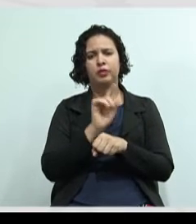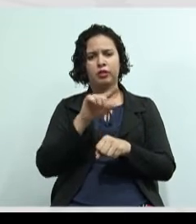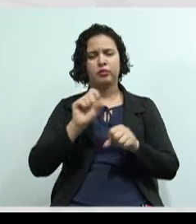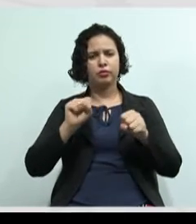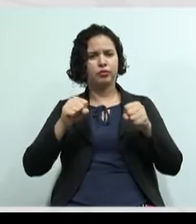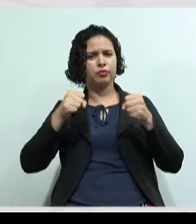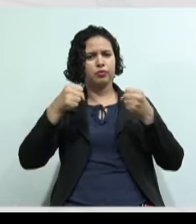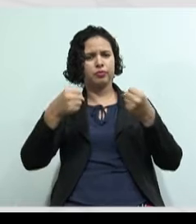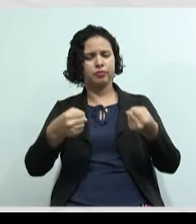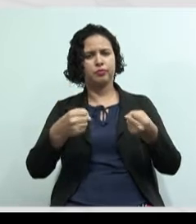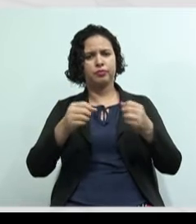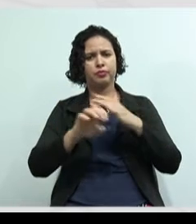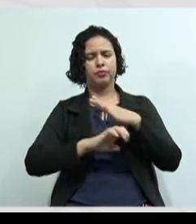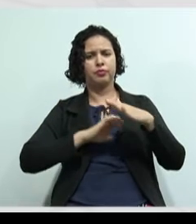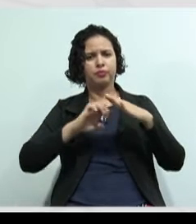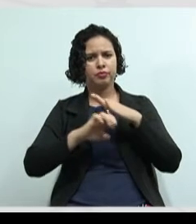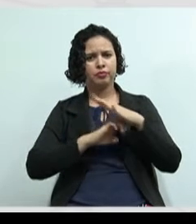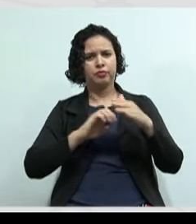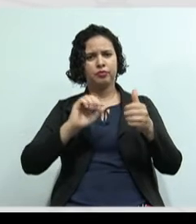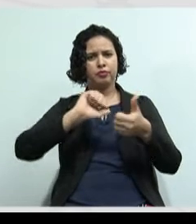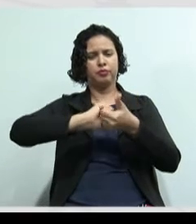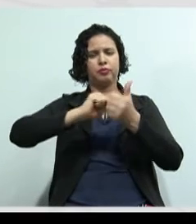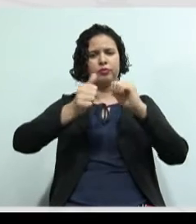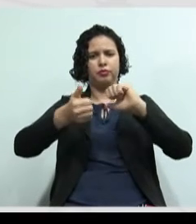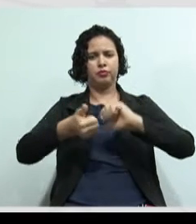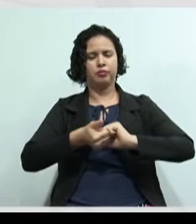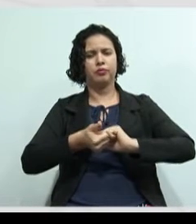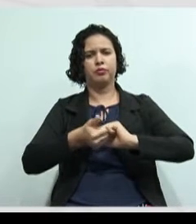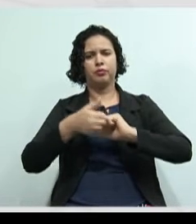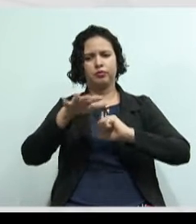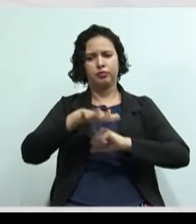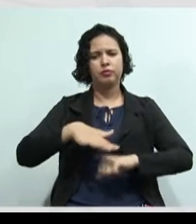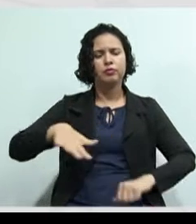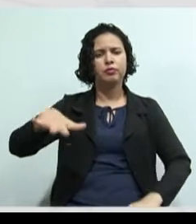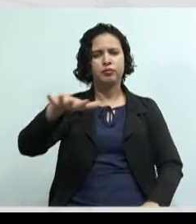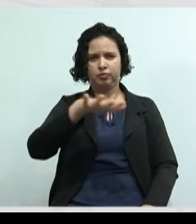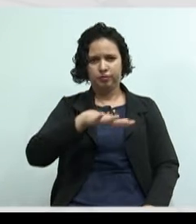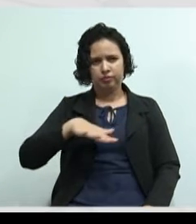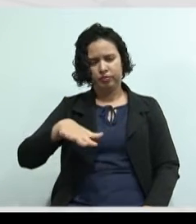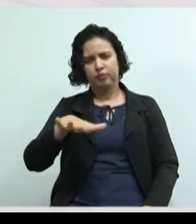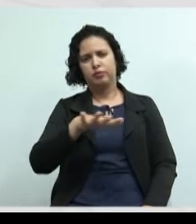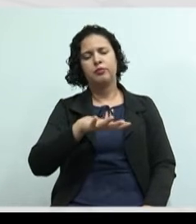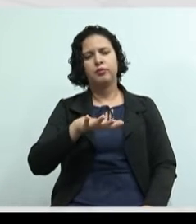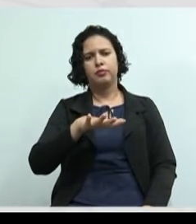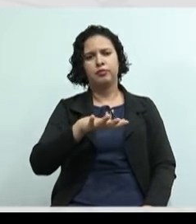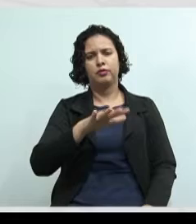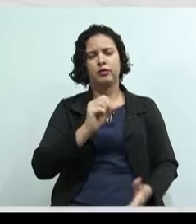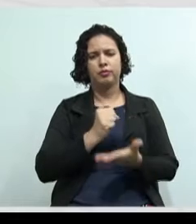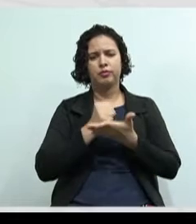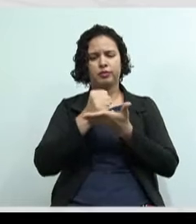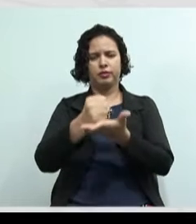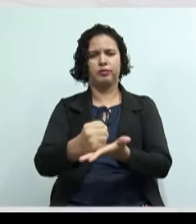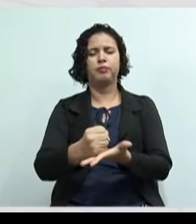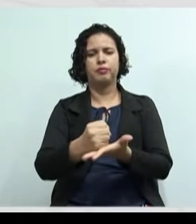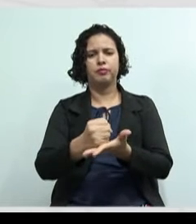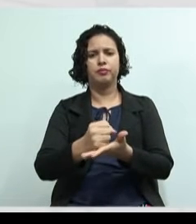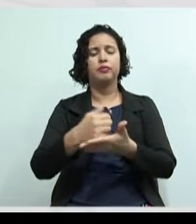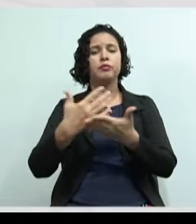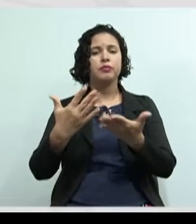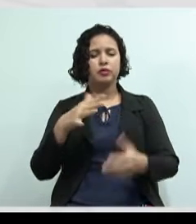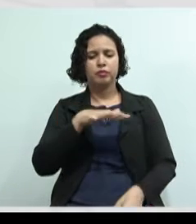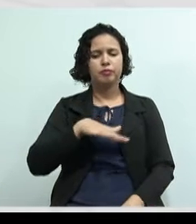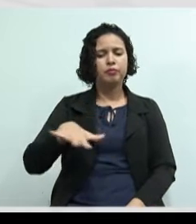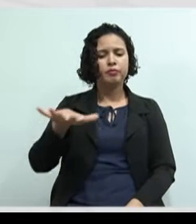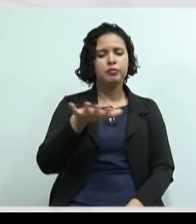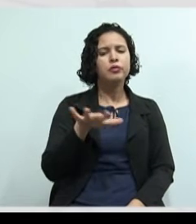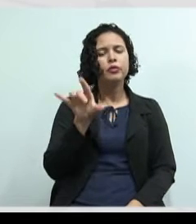um esforço de uma empresa para adaptar-se às condições ambientais a que está sujeita. E quando eu falo em condições